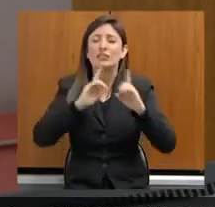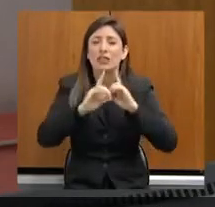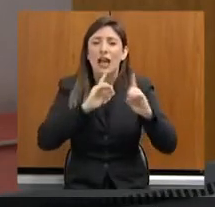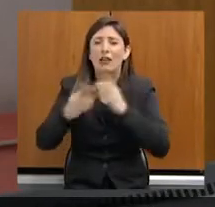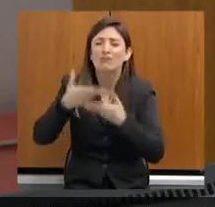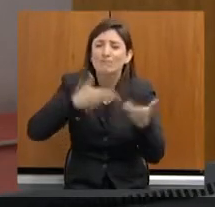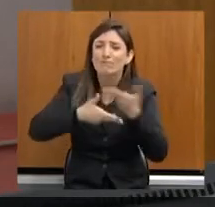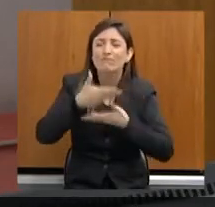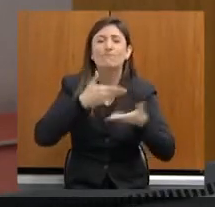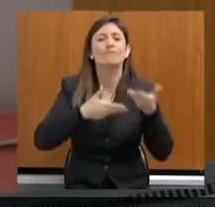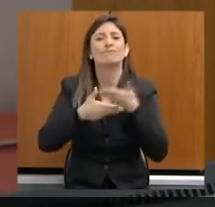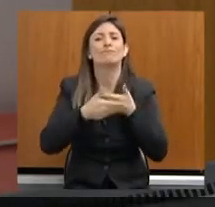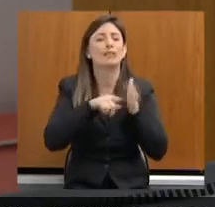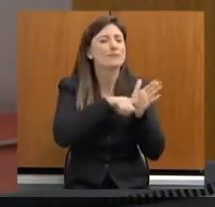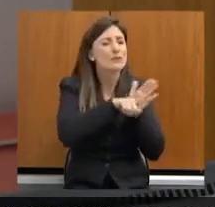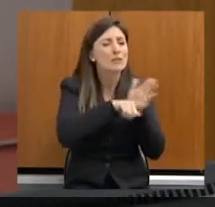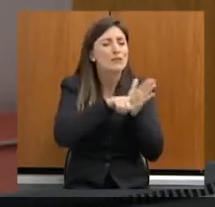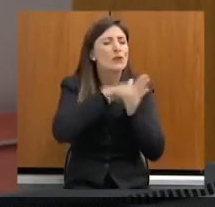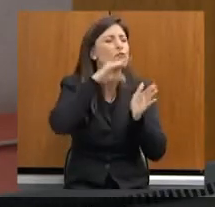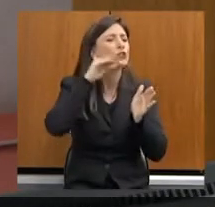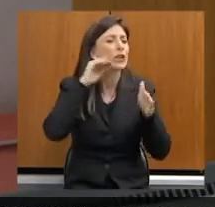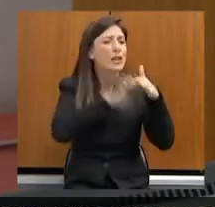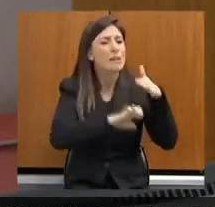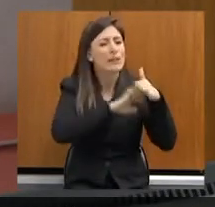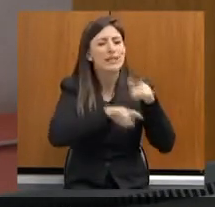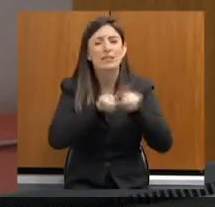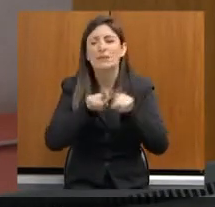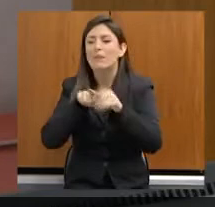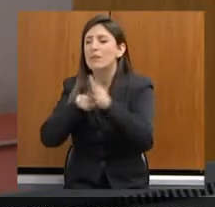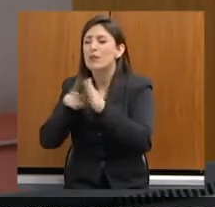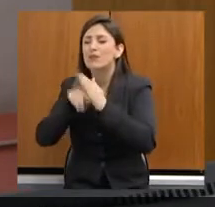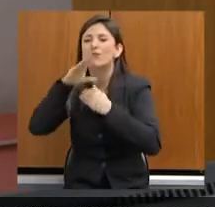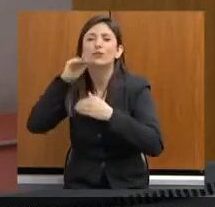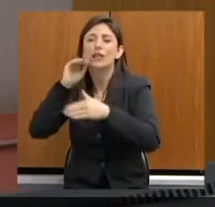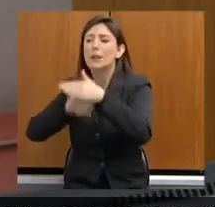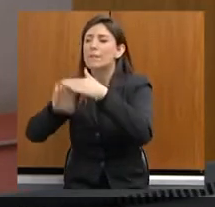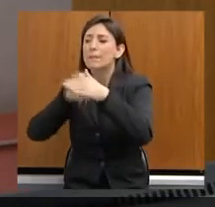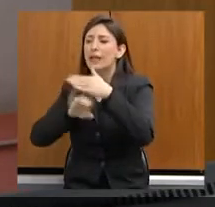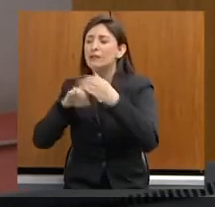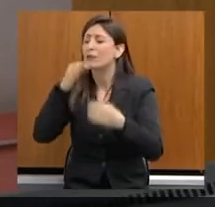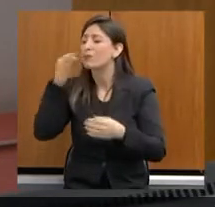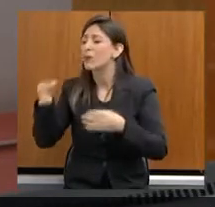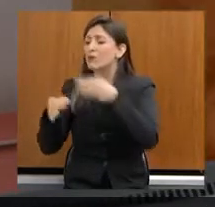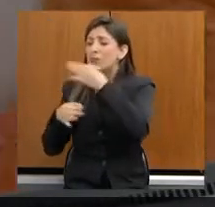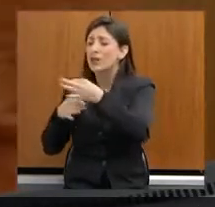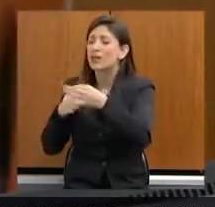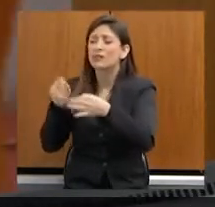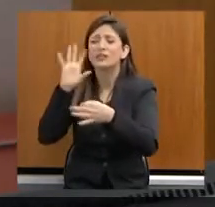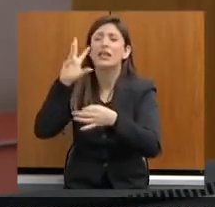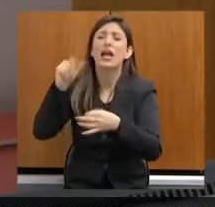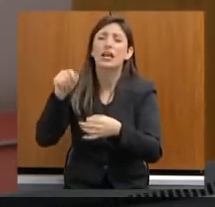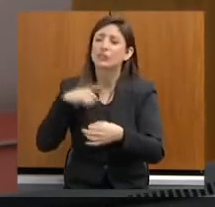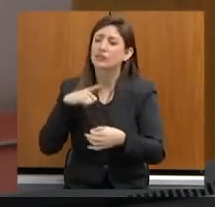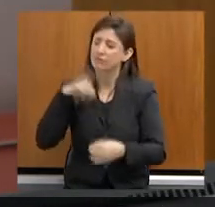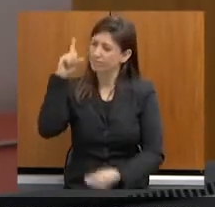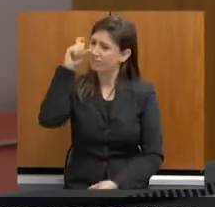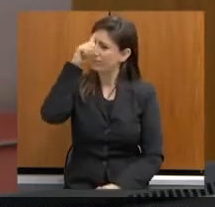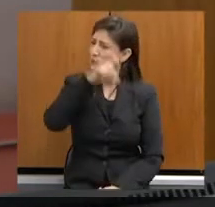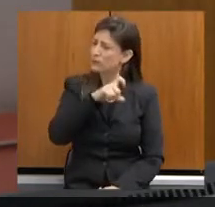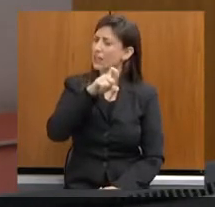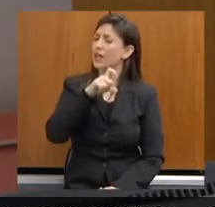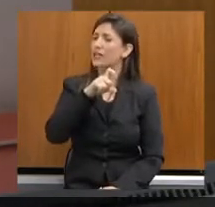pudessem colocar quais eram os pontos em que eles viam dificuldade para esta